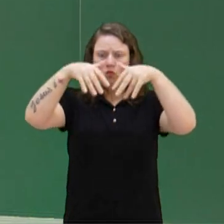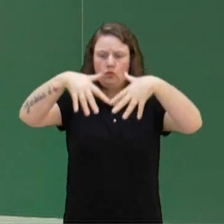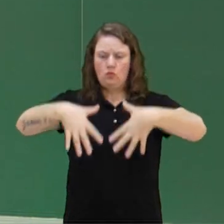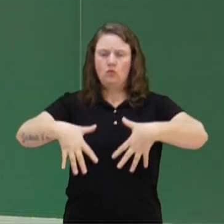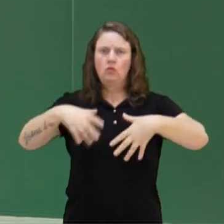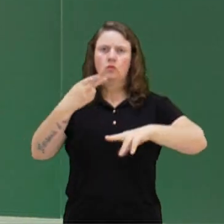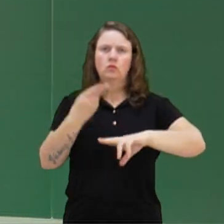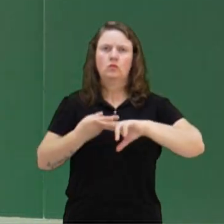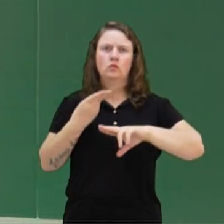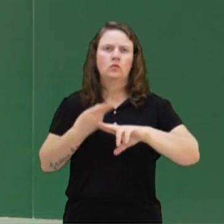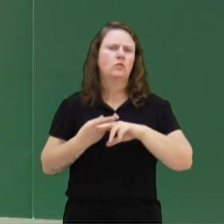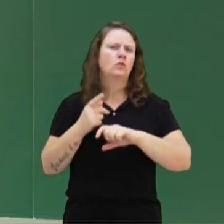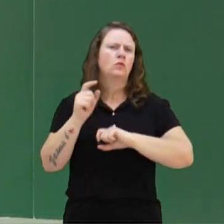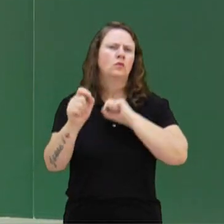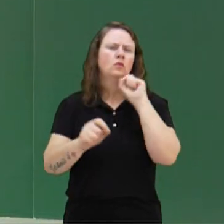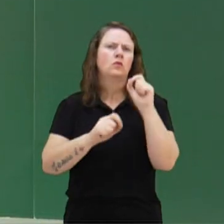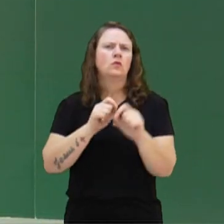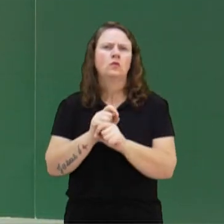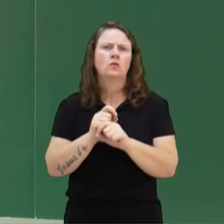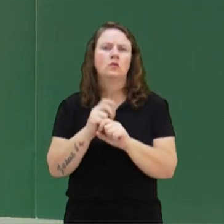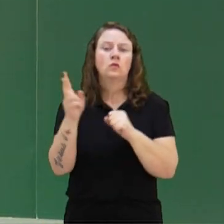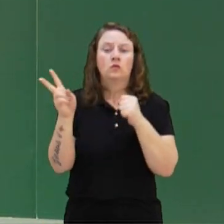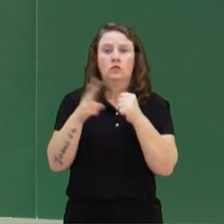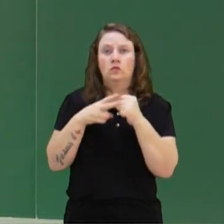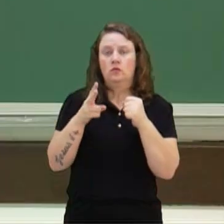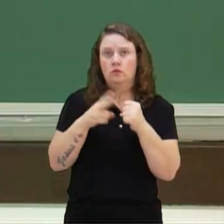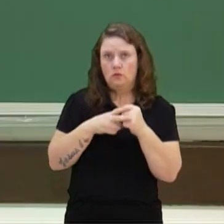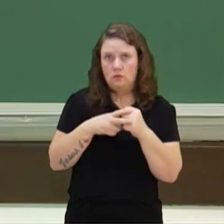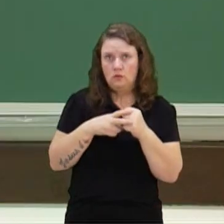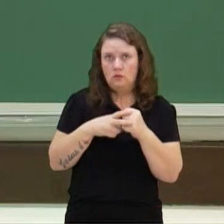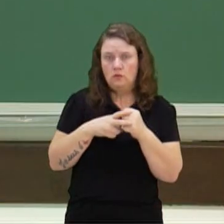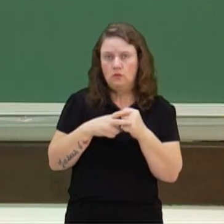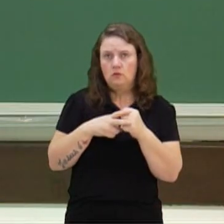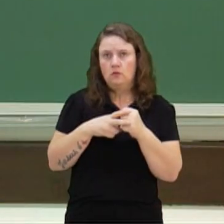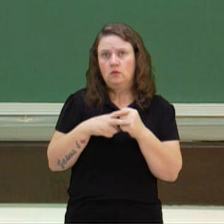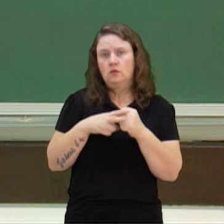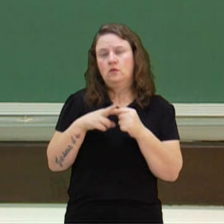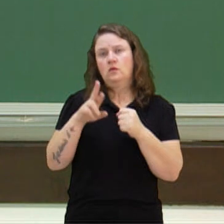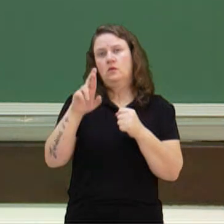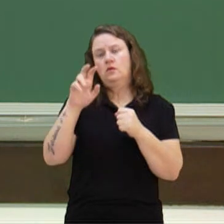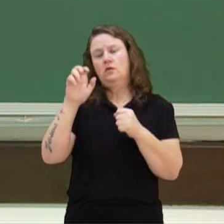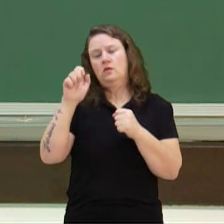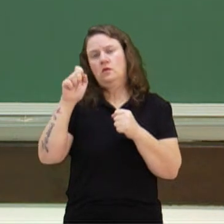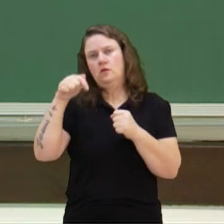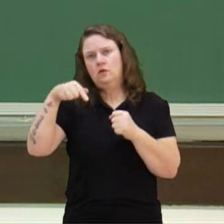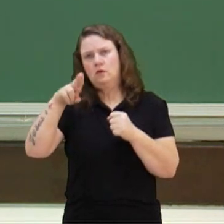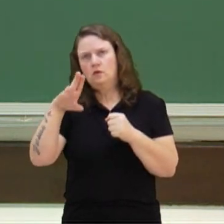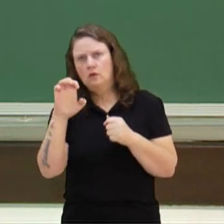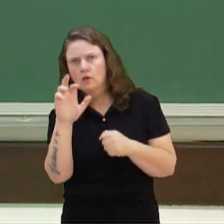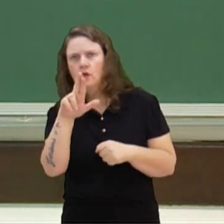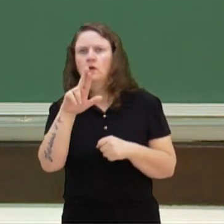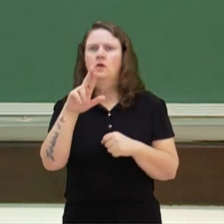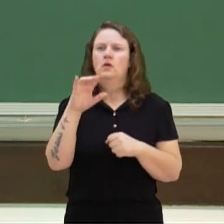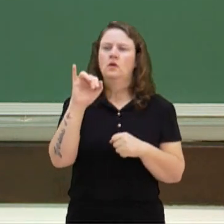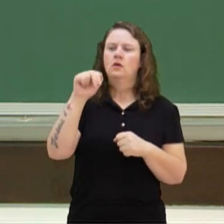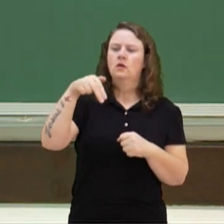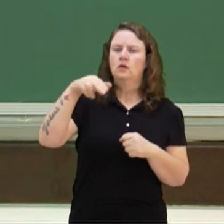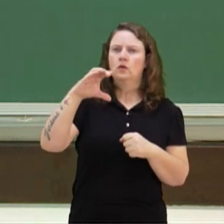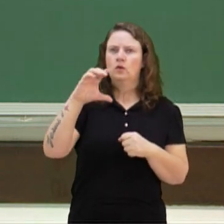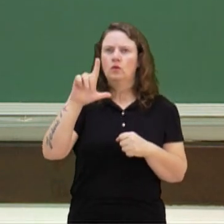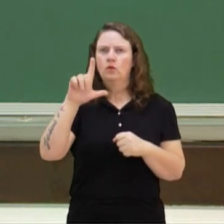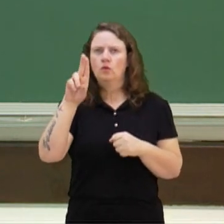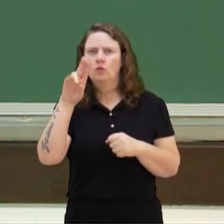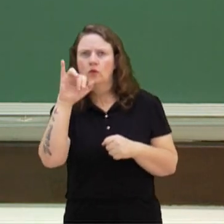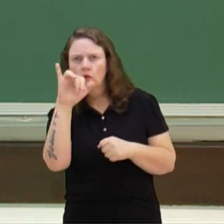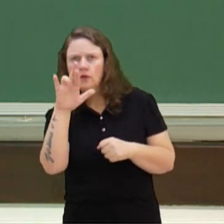usando aqueles verbos, requer, inclui, né? Mas aí eu